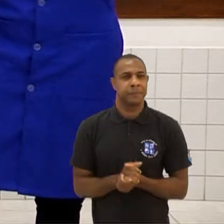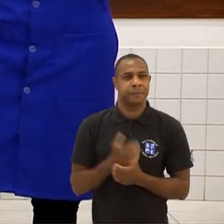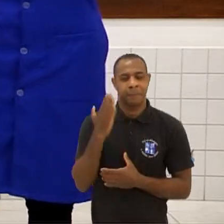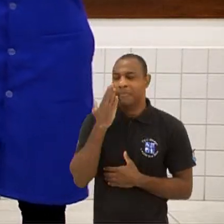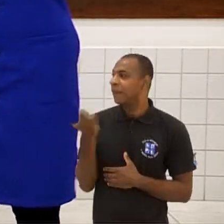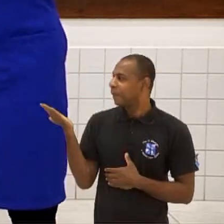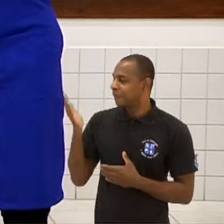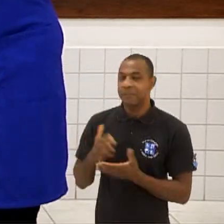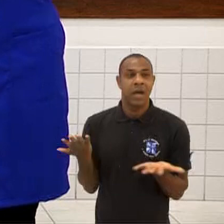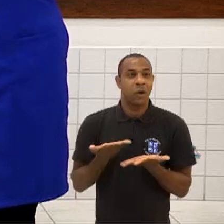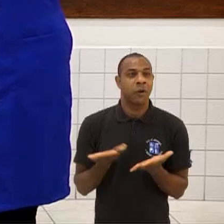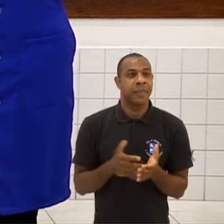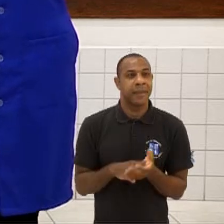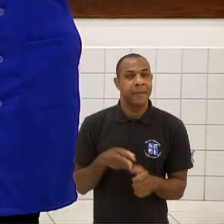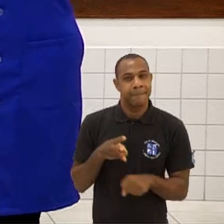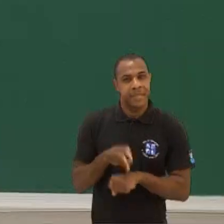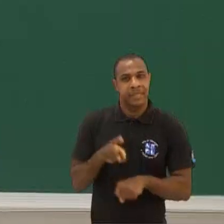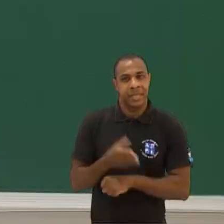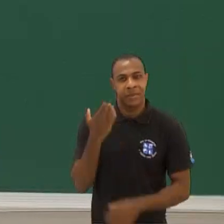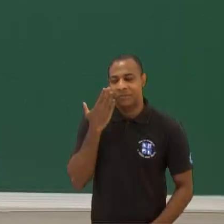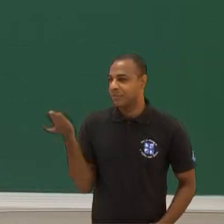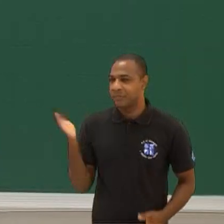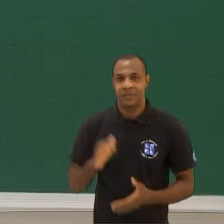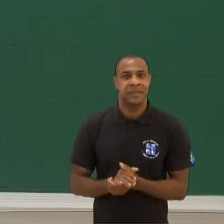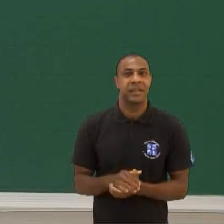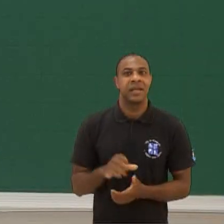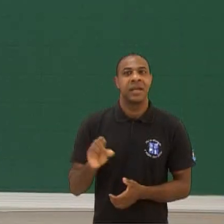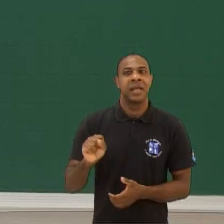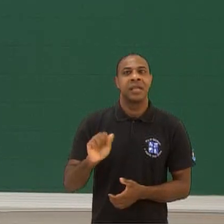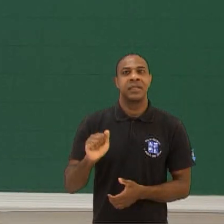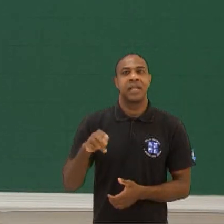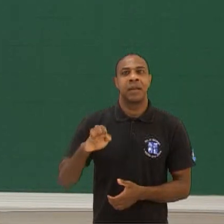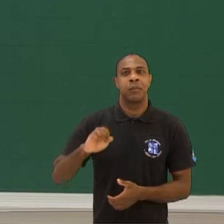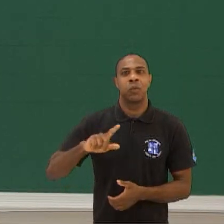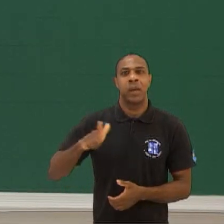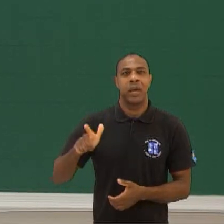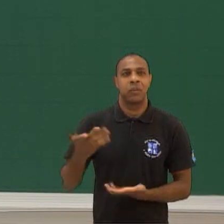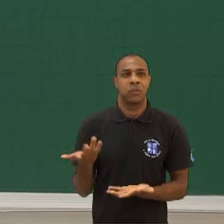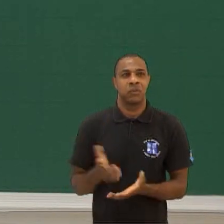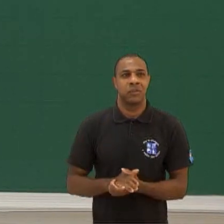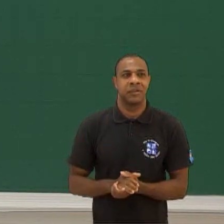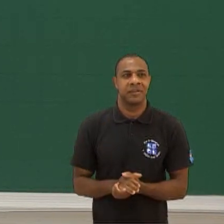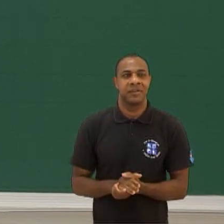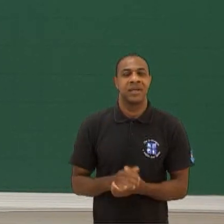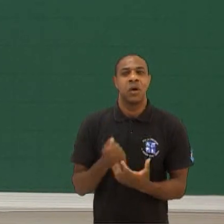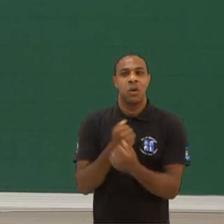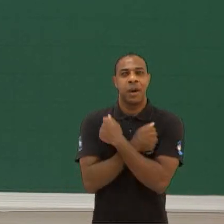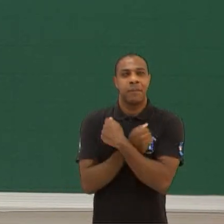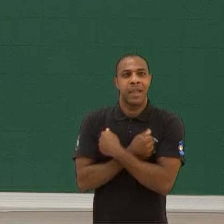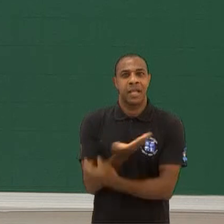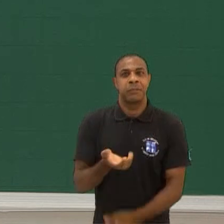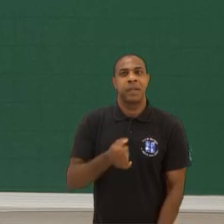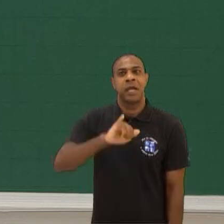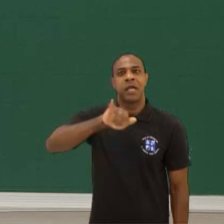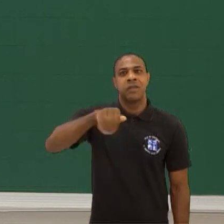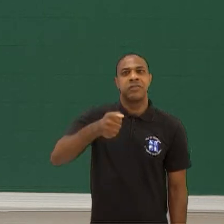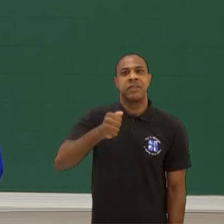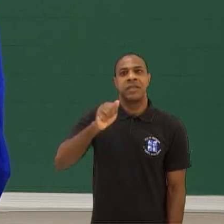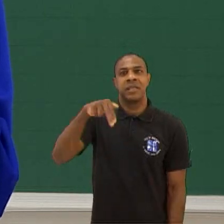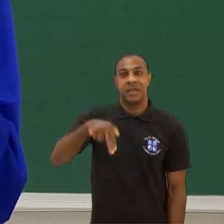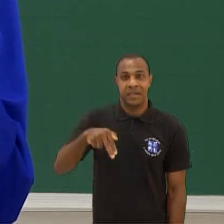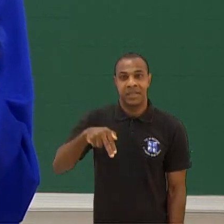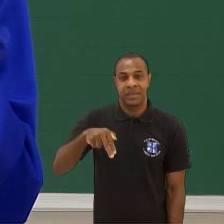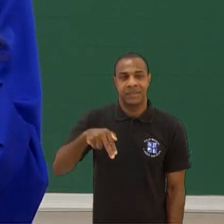mais uma olhada aqui em mensagens que nós temos aqui. O Samuel Vieira diz... Salve para a escola Jean Pero Monatti